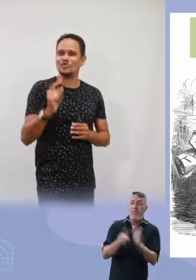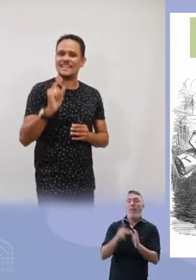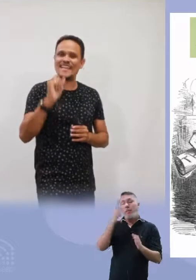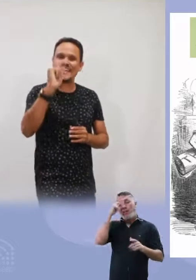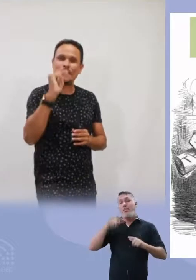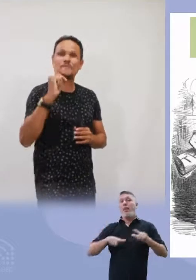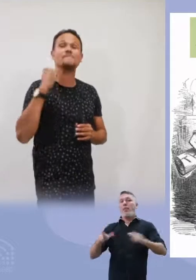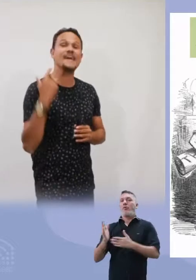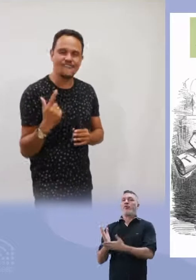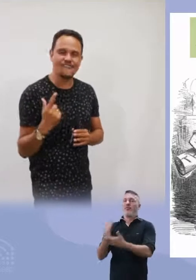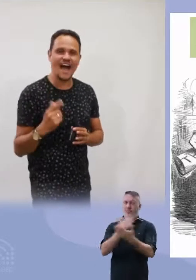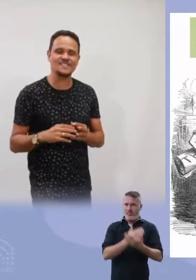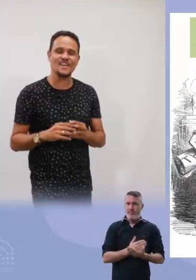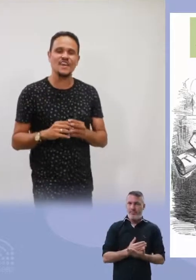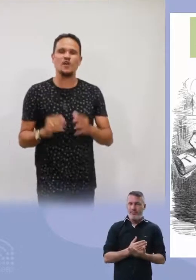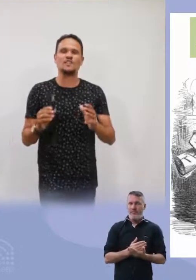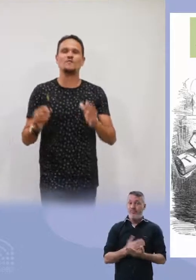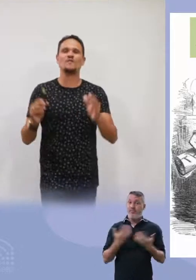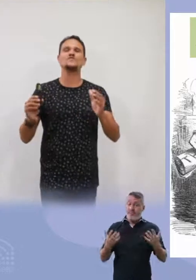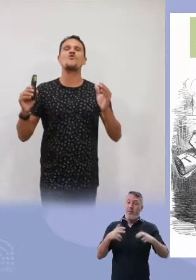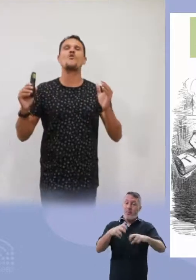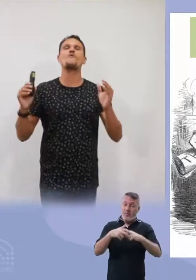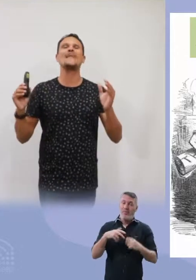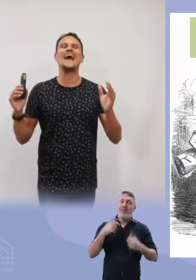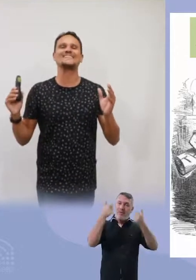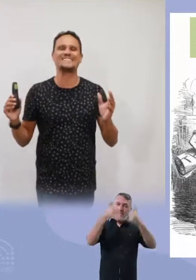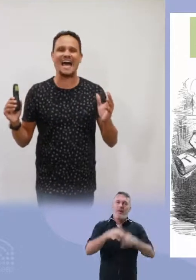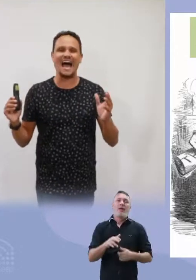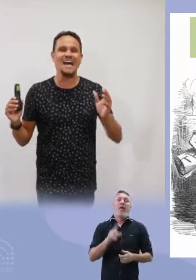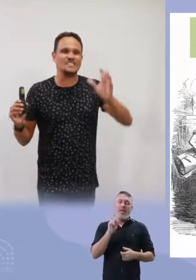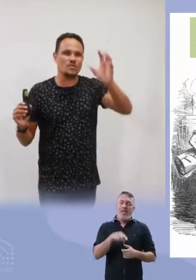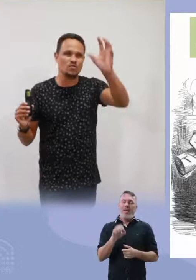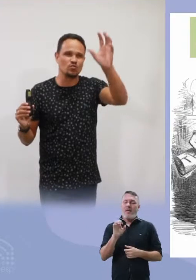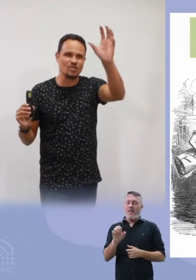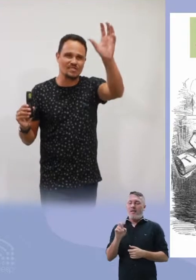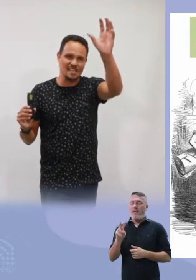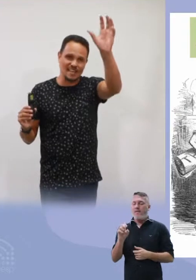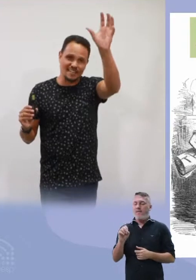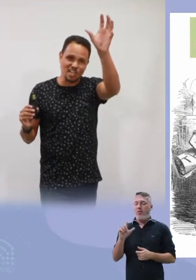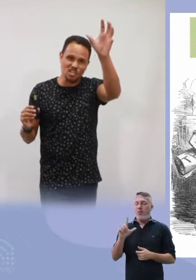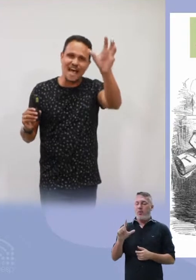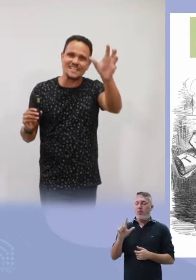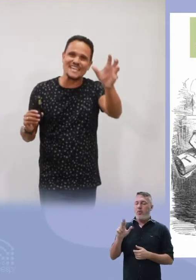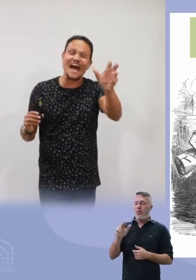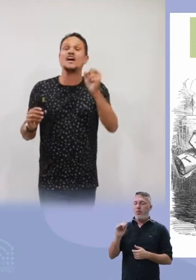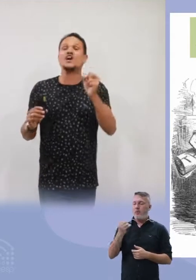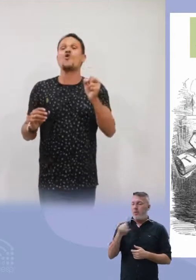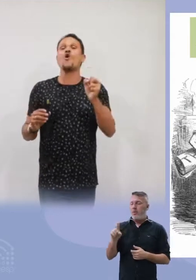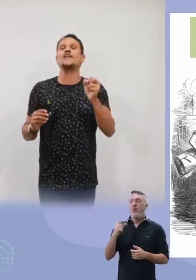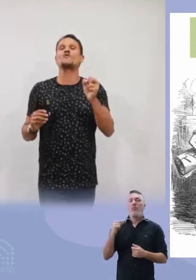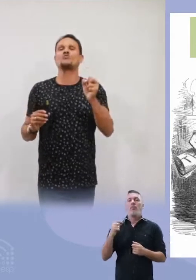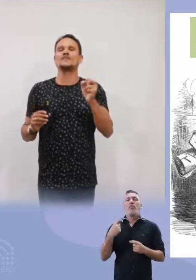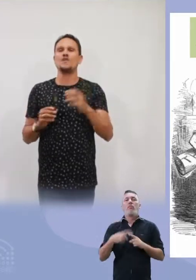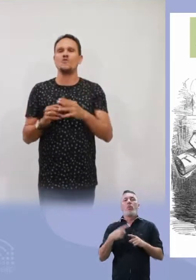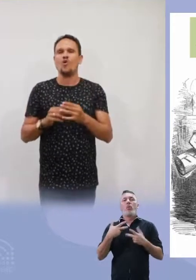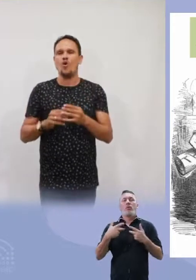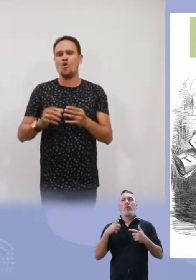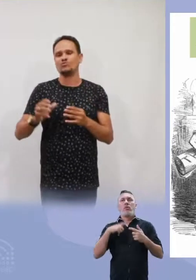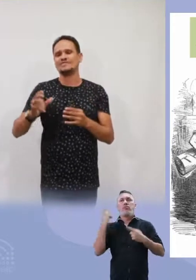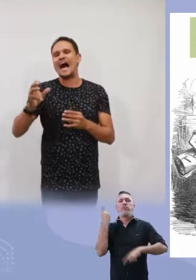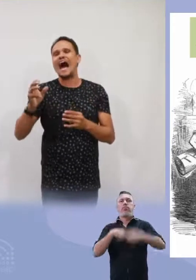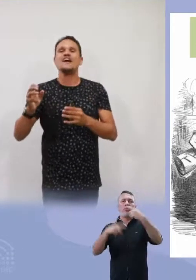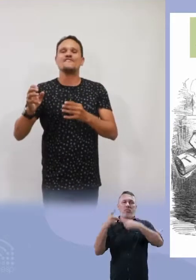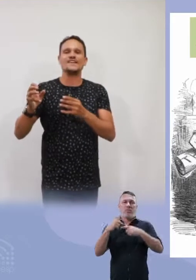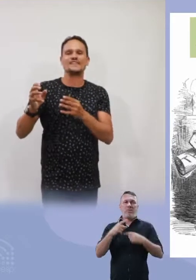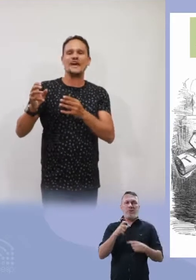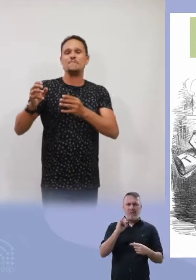ainda, eu diria que na primeira fase eu tenho uma indústria complexa. São indústrias destinadas a colher o algodão,